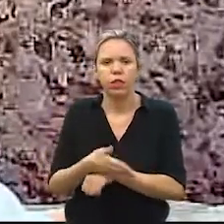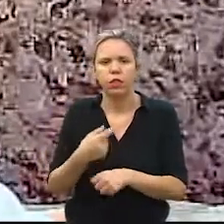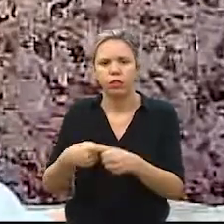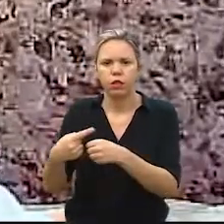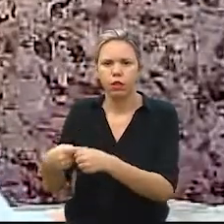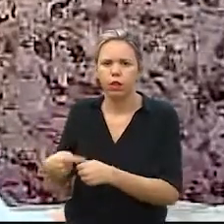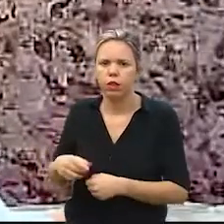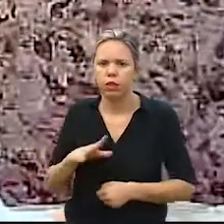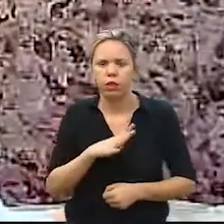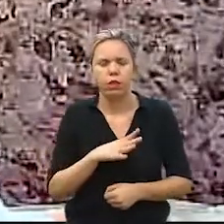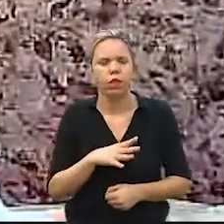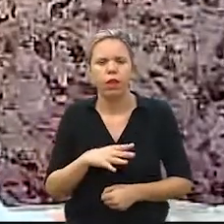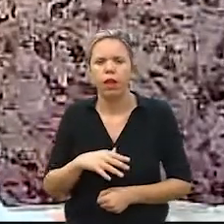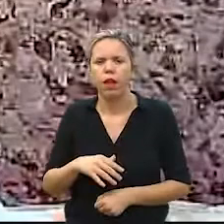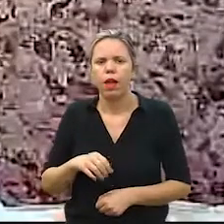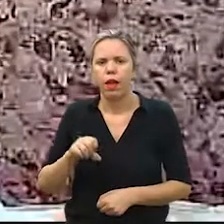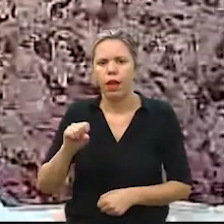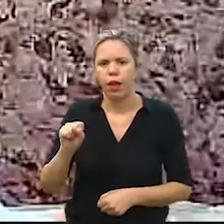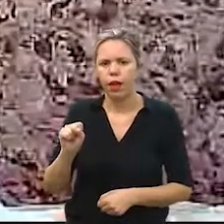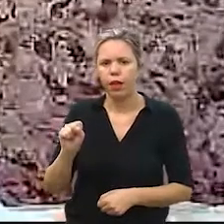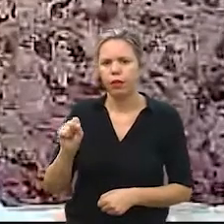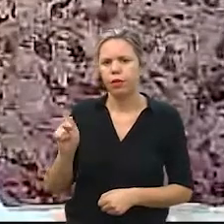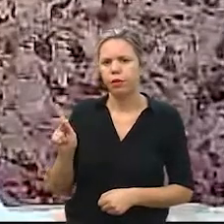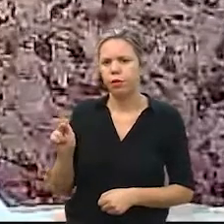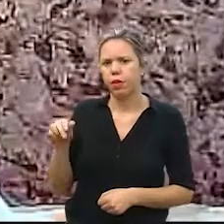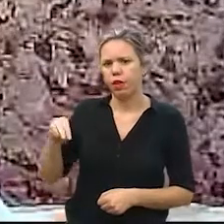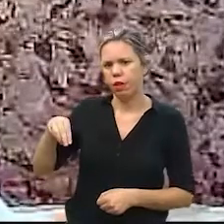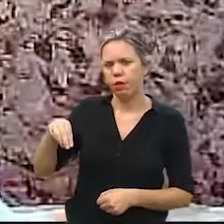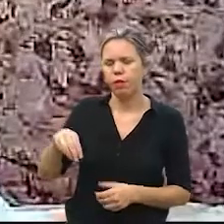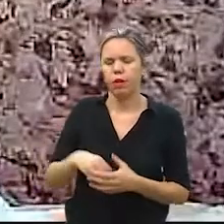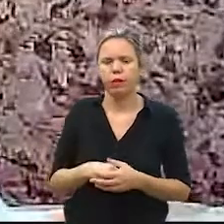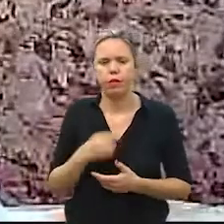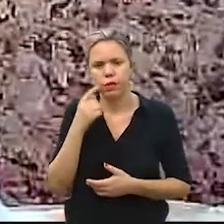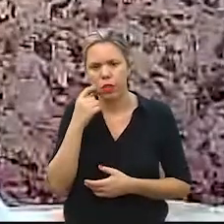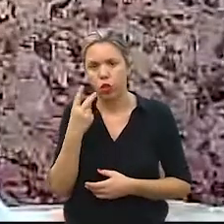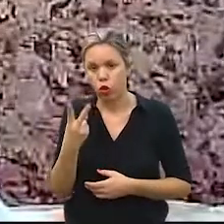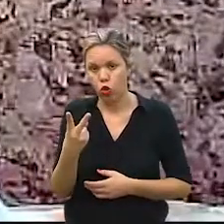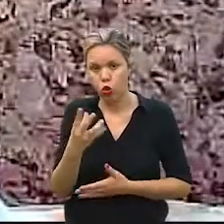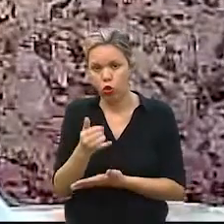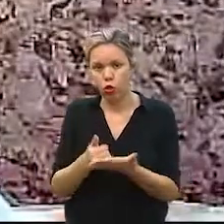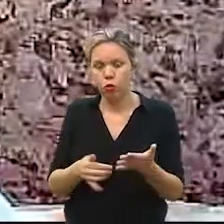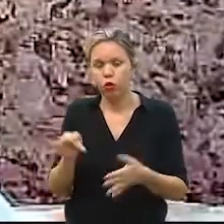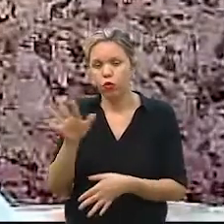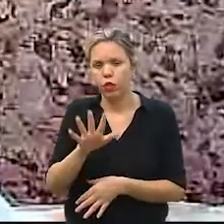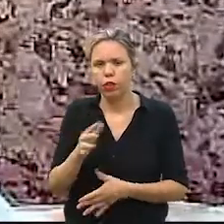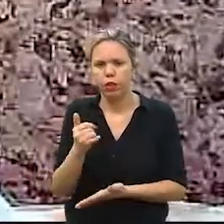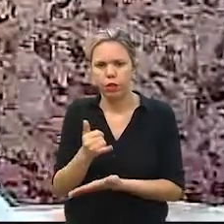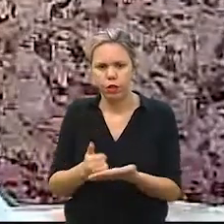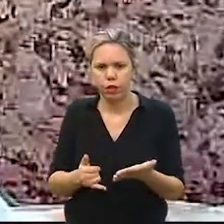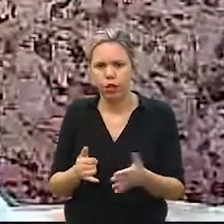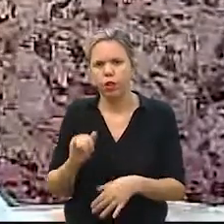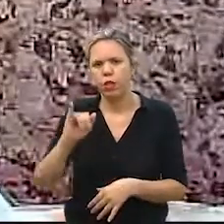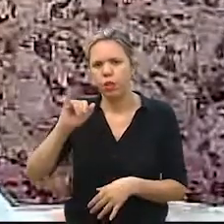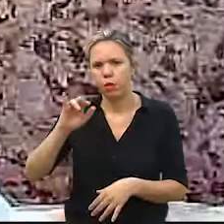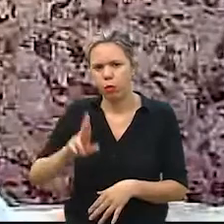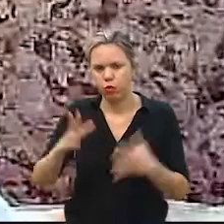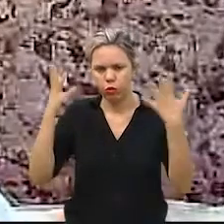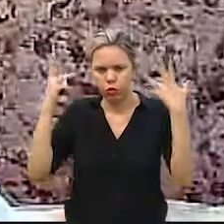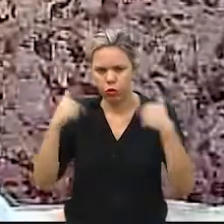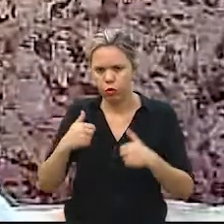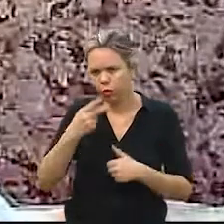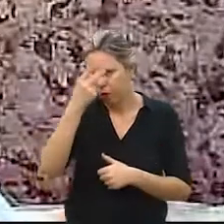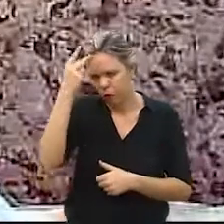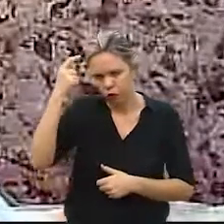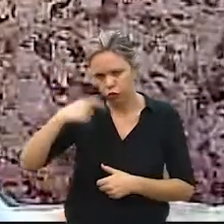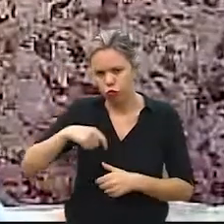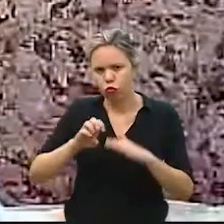Municípios, que a gente chama de FPM. O FPM é composto de 2 tributos federais, o imposto de renda, tanto pessoa física